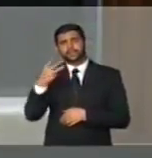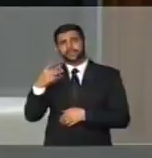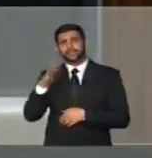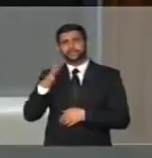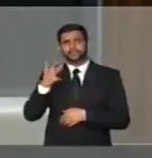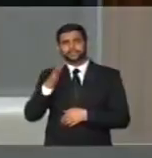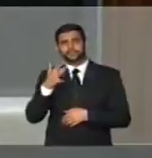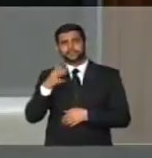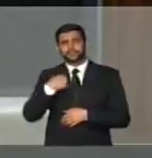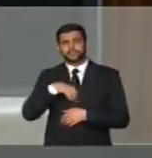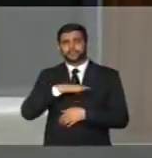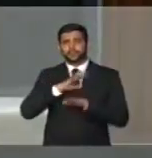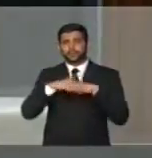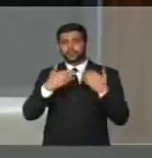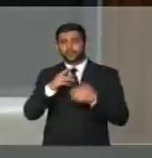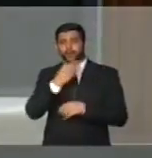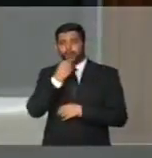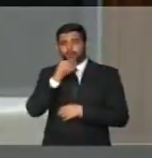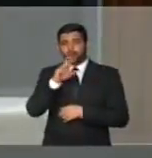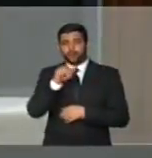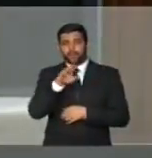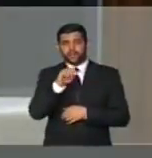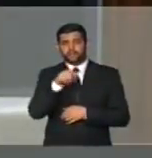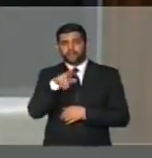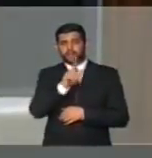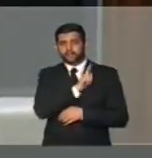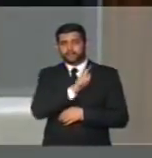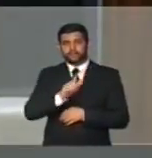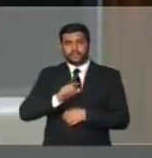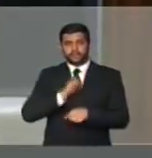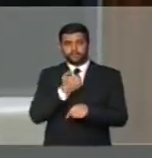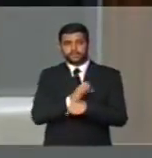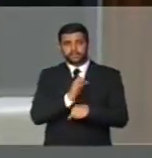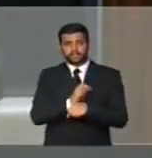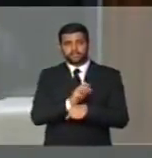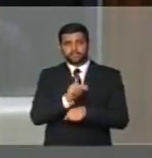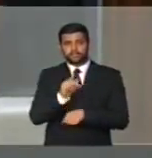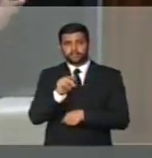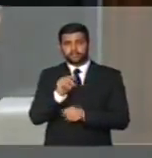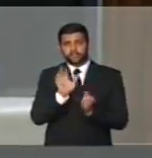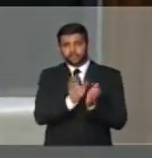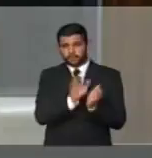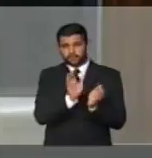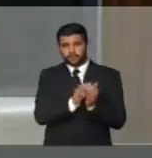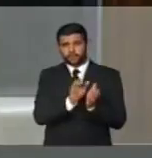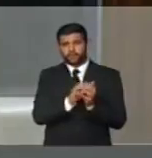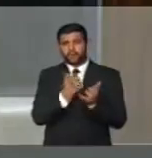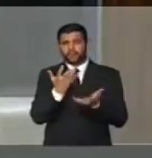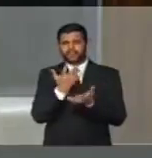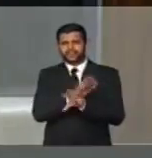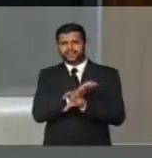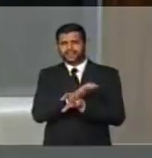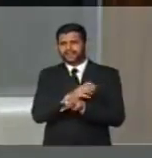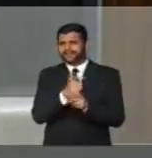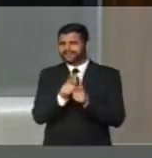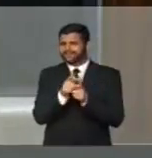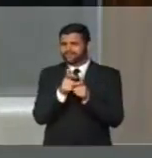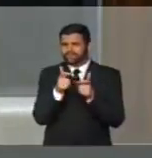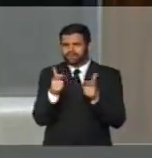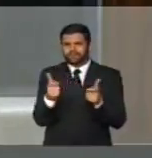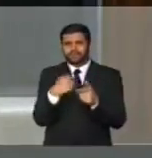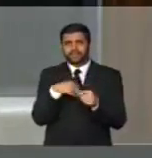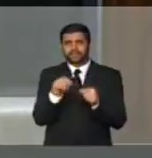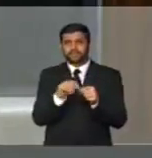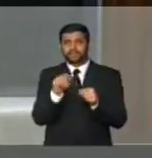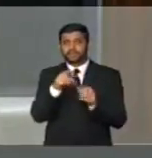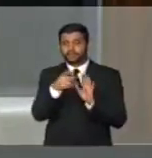1983, quando Roberto Magalhães governava o estado de Pernambuco, uma seca terrível, a gente fez